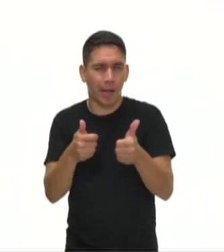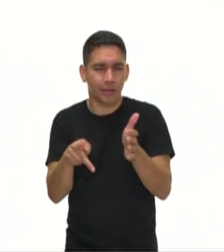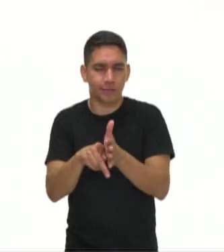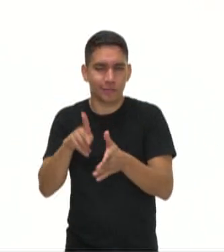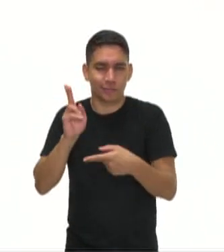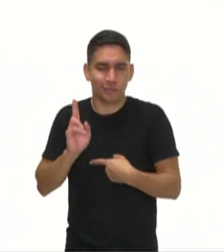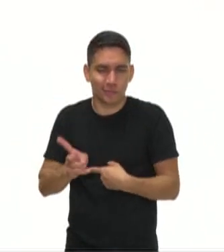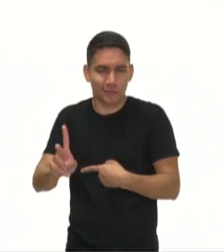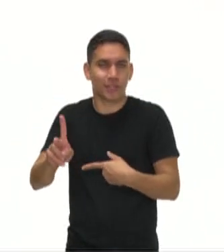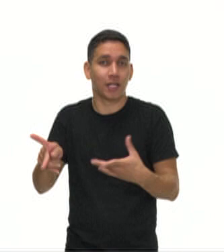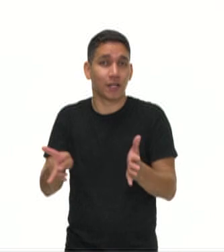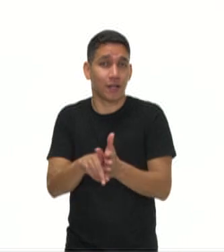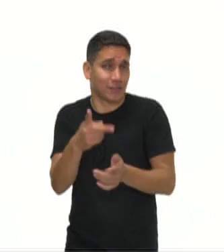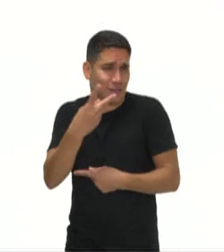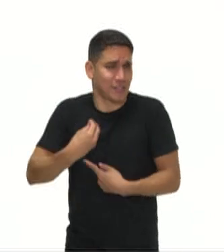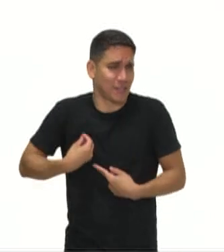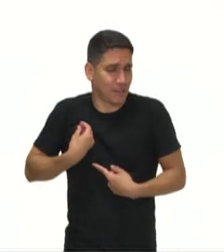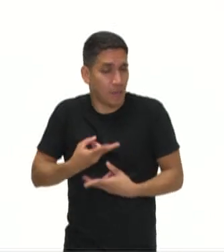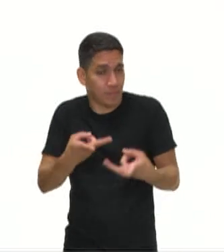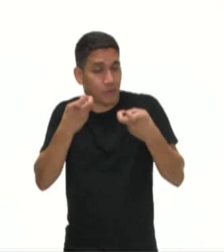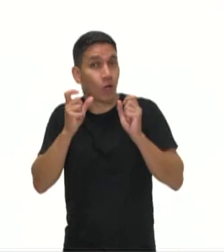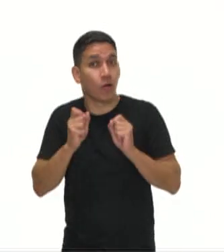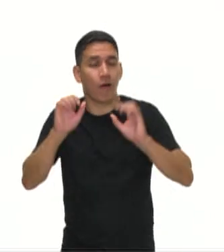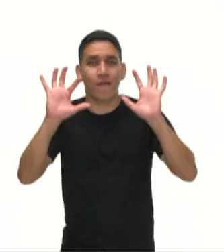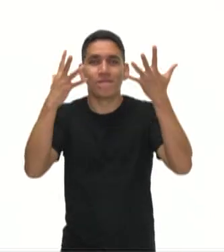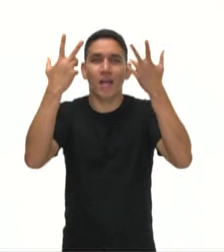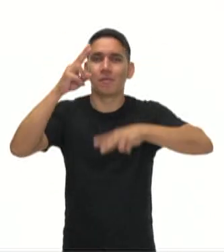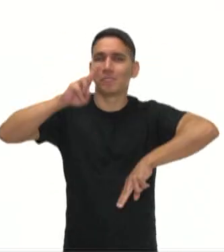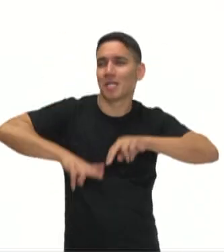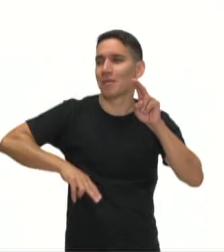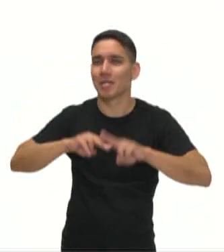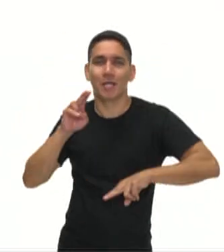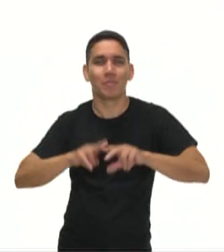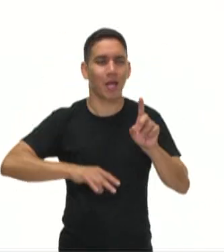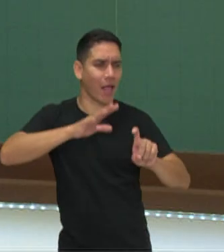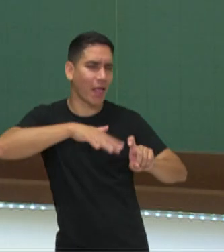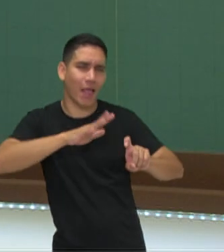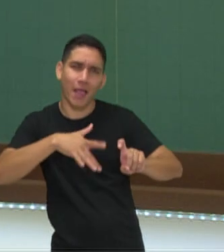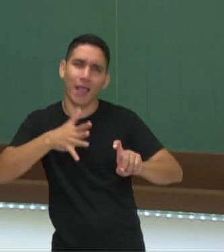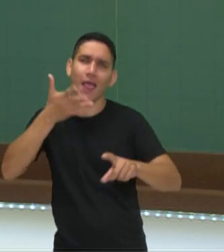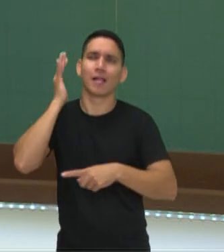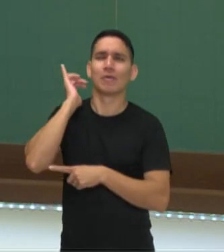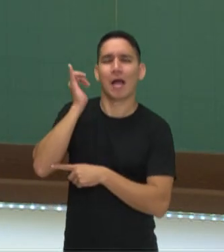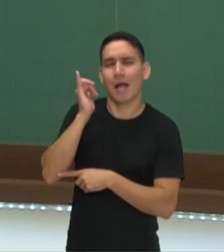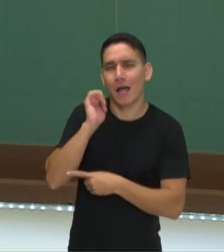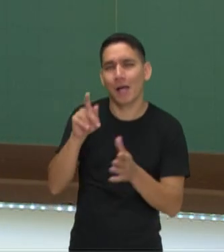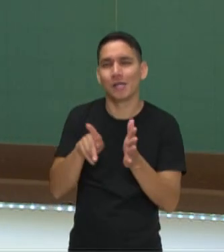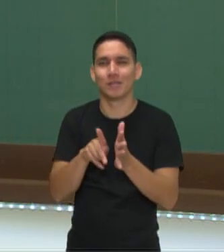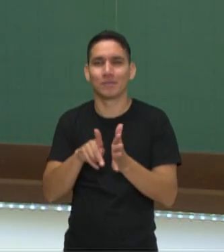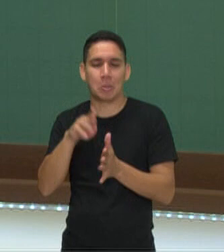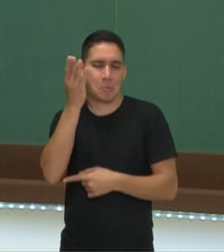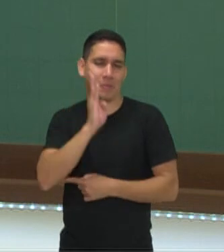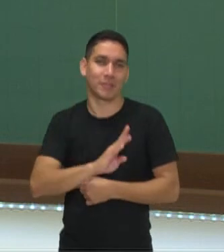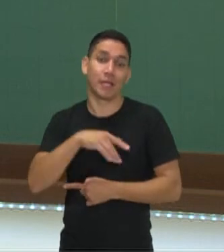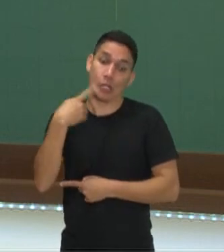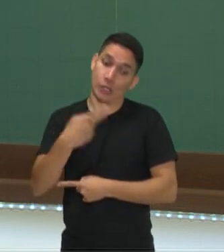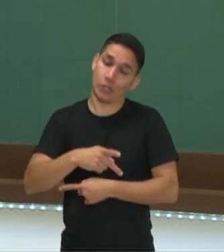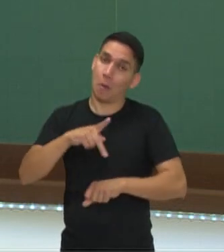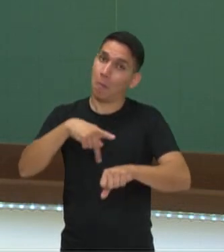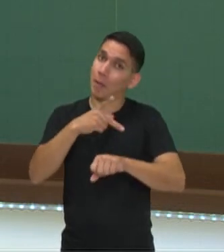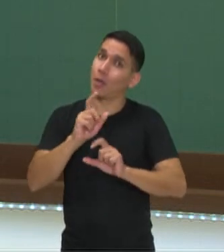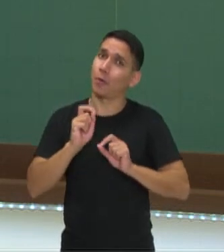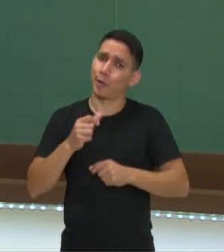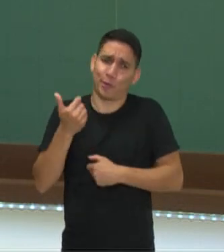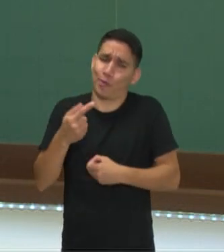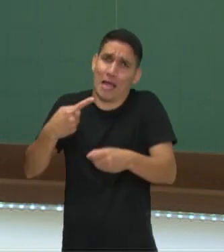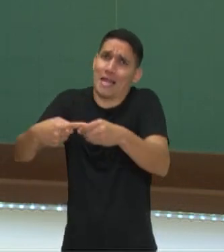como festas juninas, danças folclóricas, lendas e fábulas brasileiras. Então, no nosso país, não há cidade